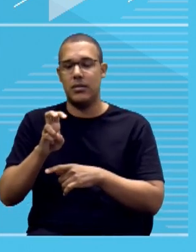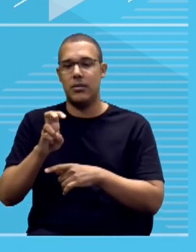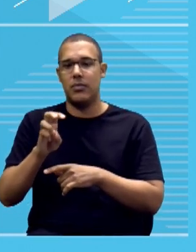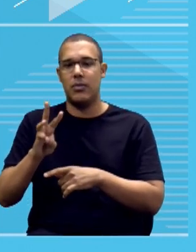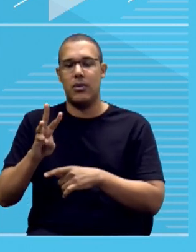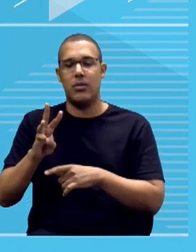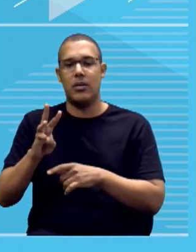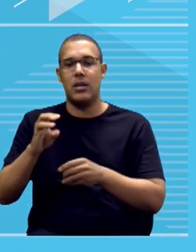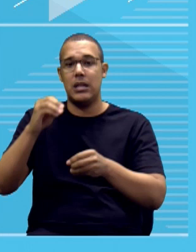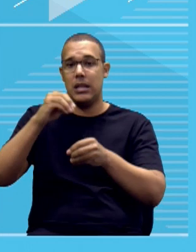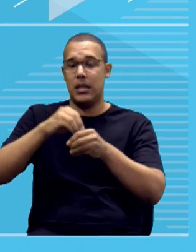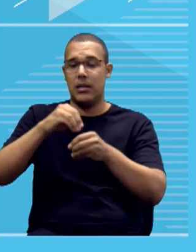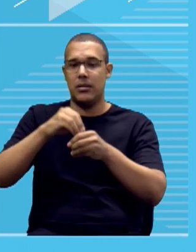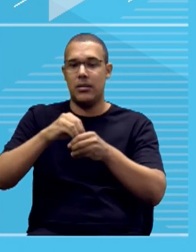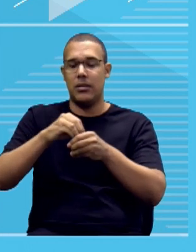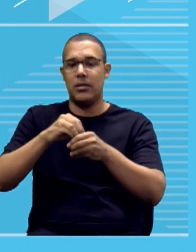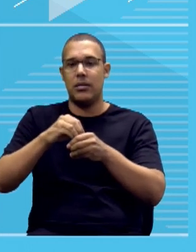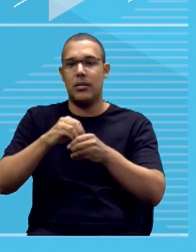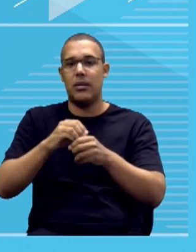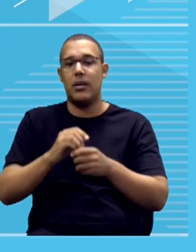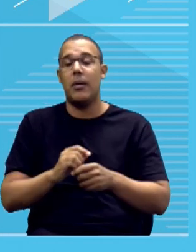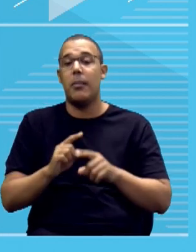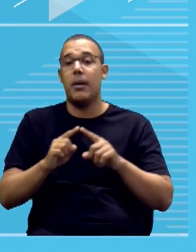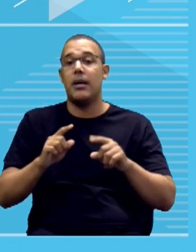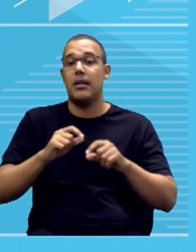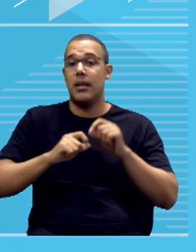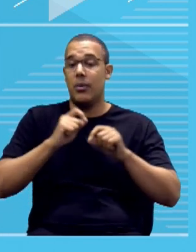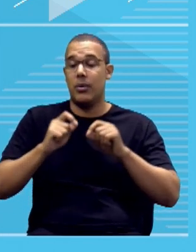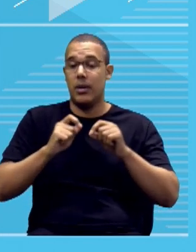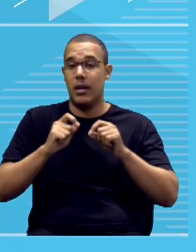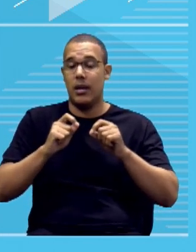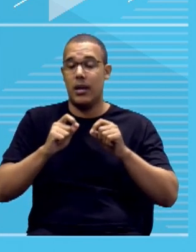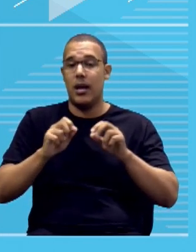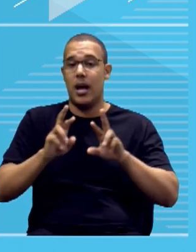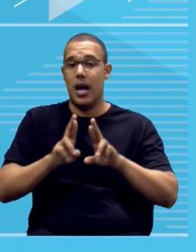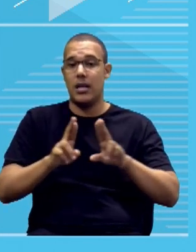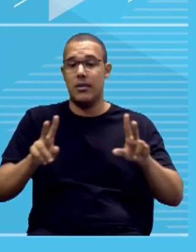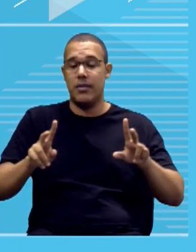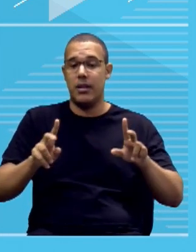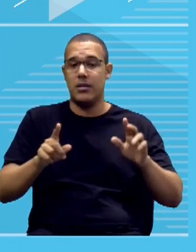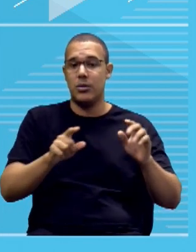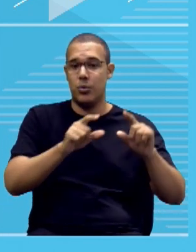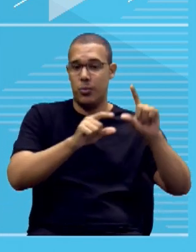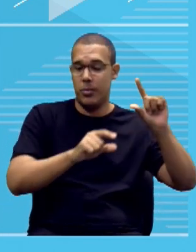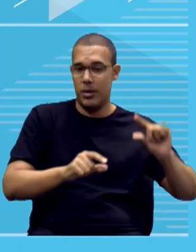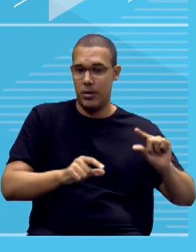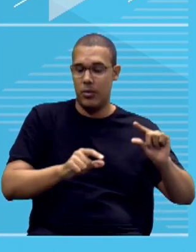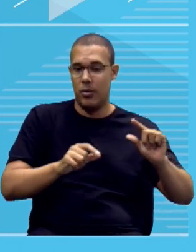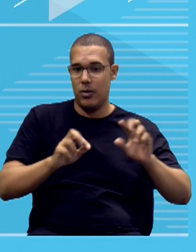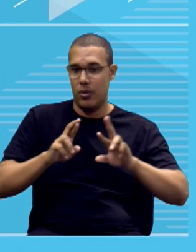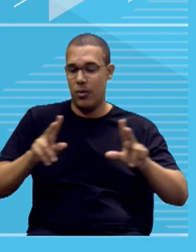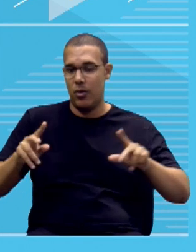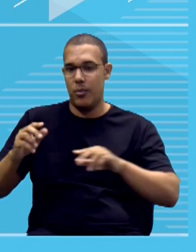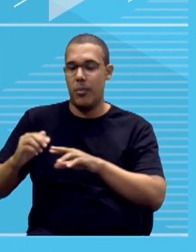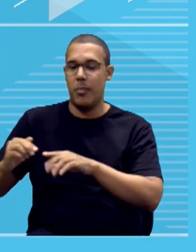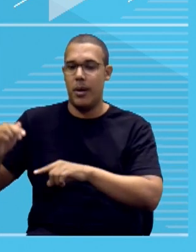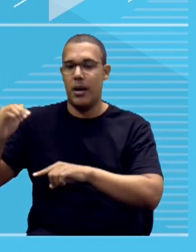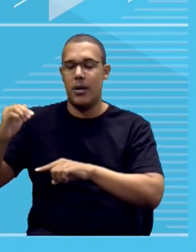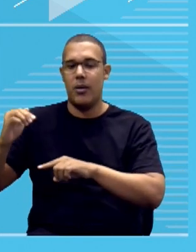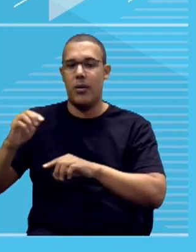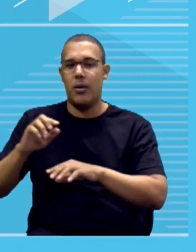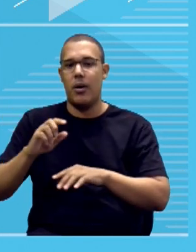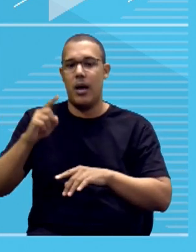volts dentro dela, mas sim que a diferença entre o menor potencial e o maior potencial é